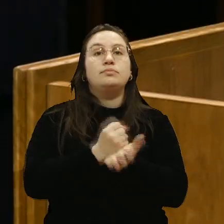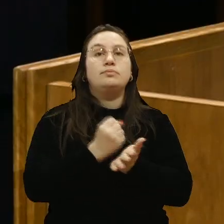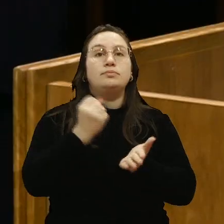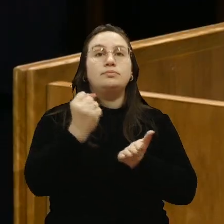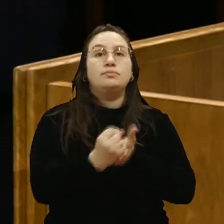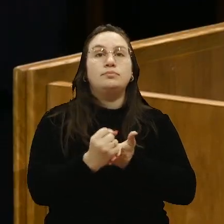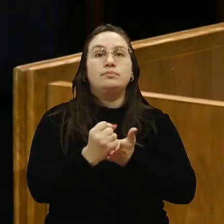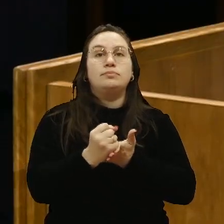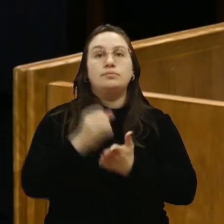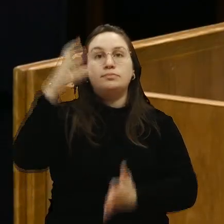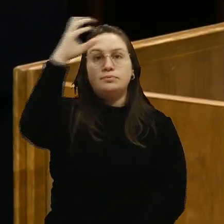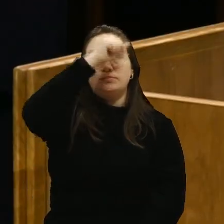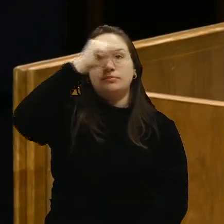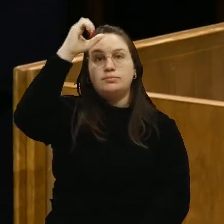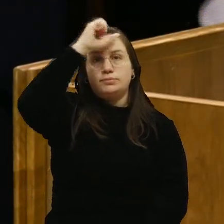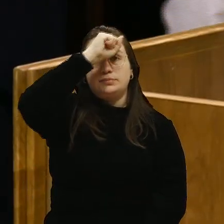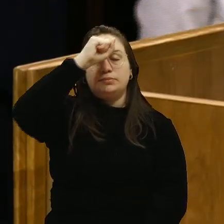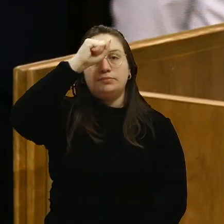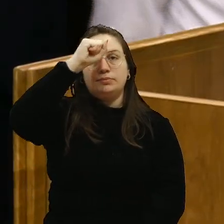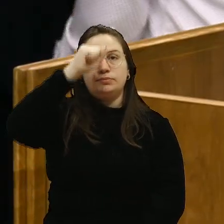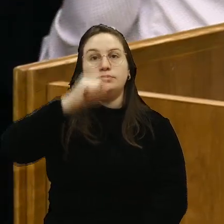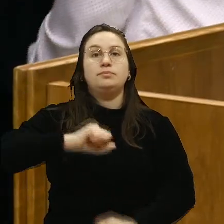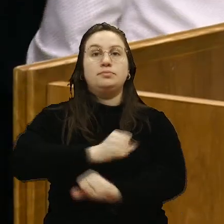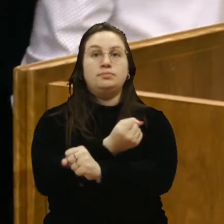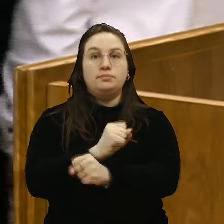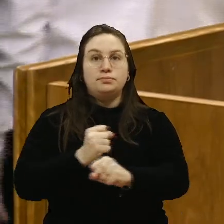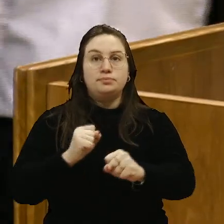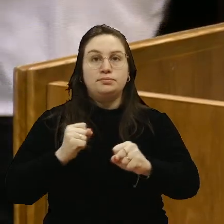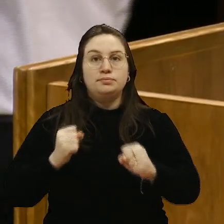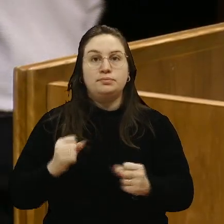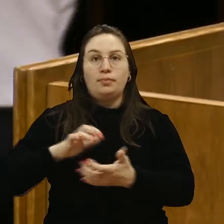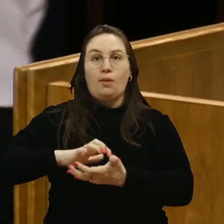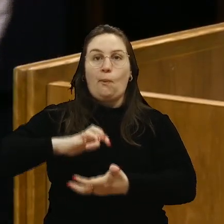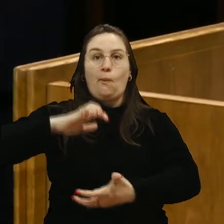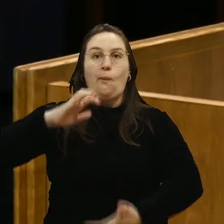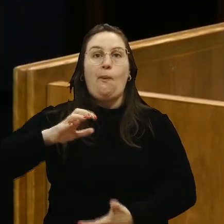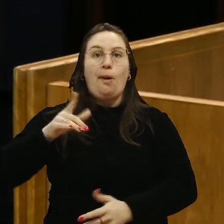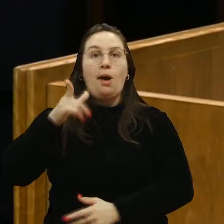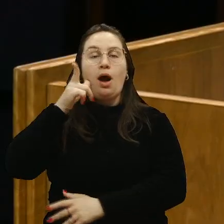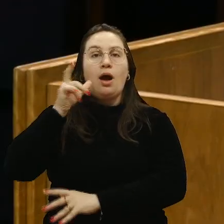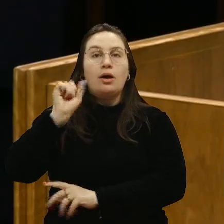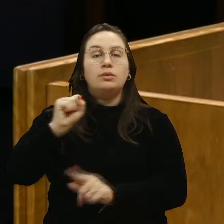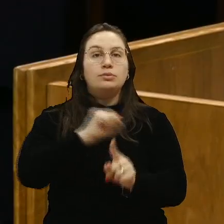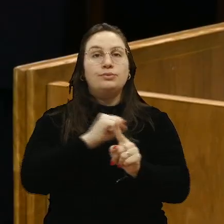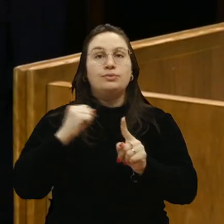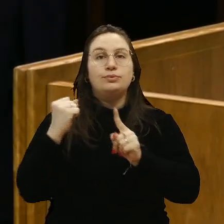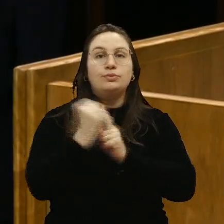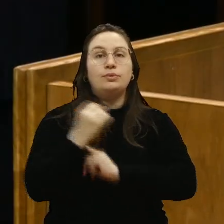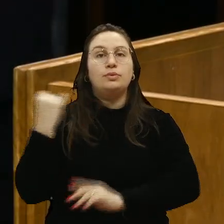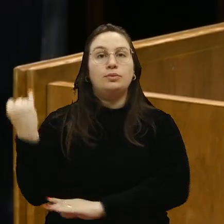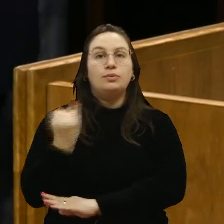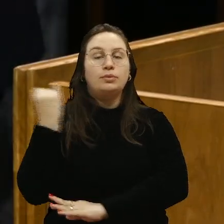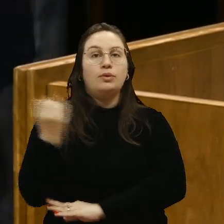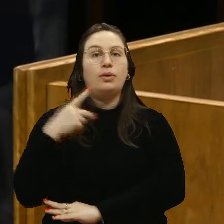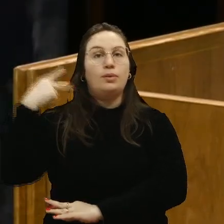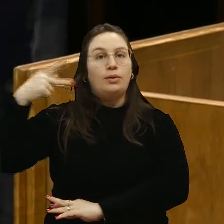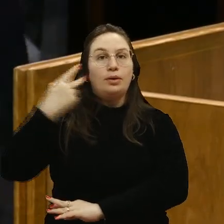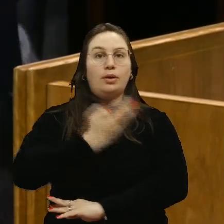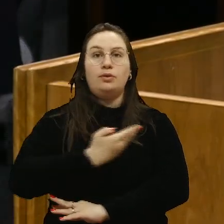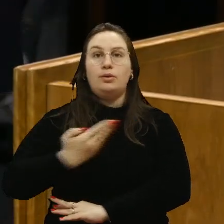de aprendizes, ampliando o alcance social dessa importante política